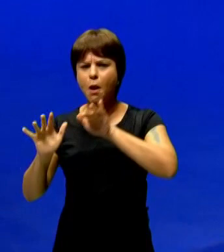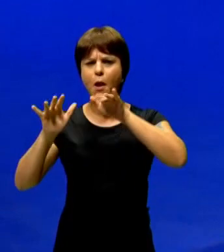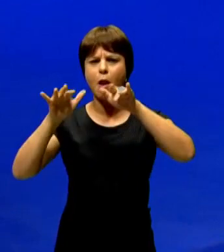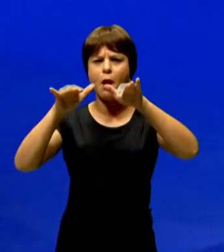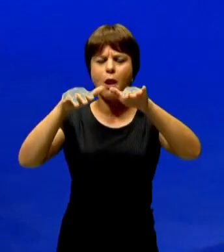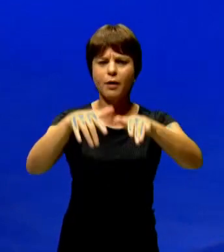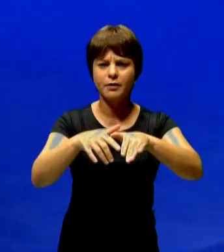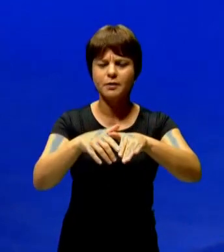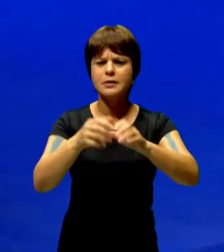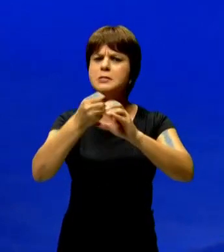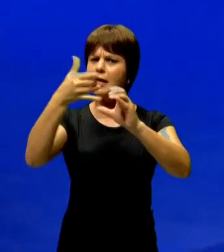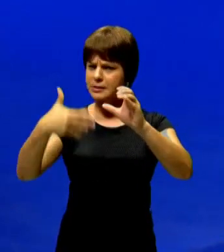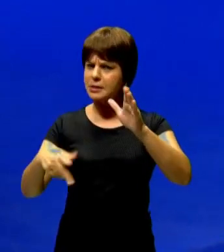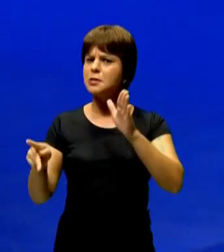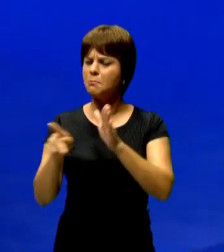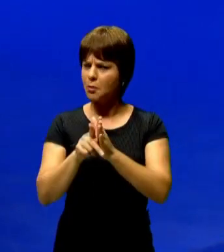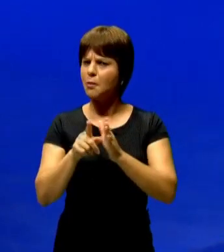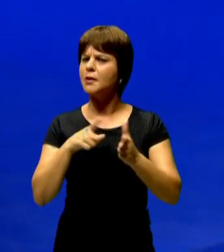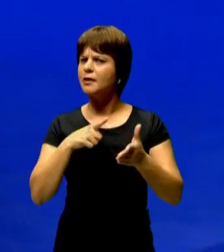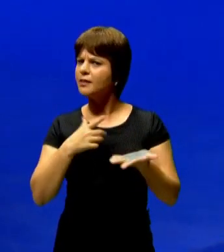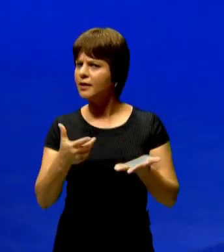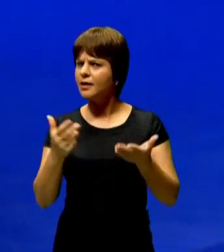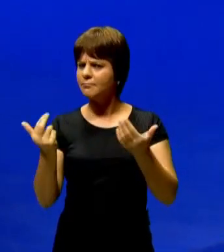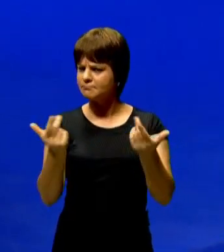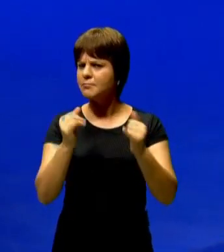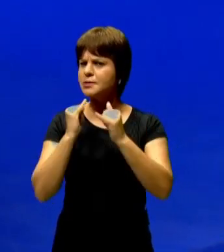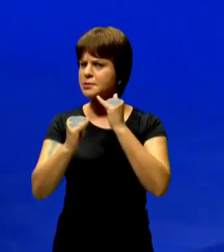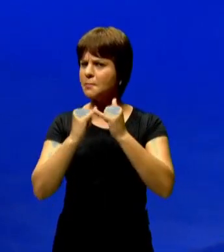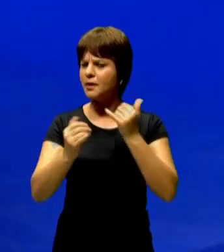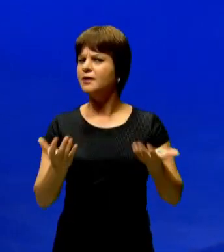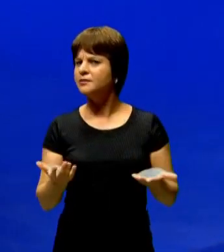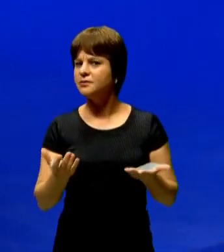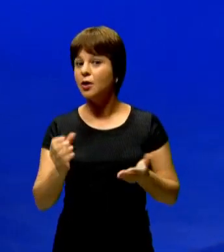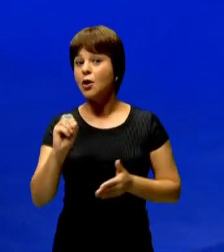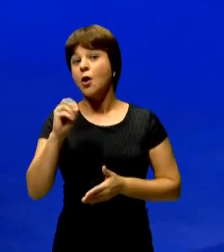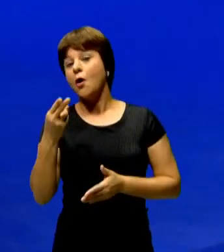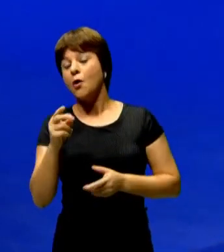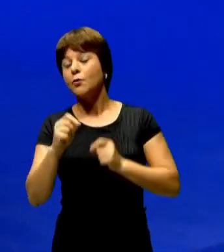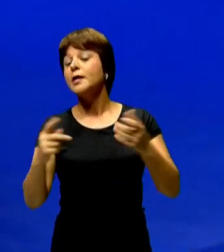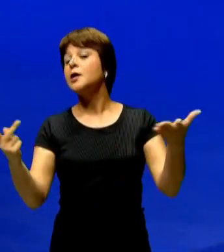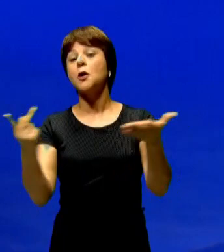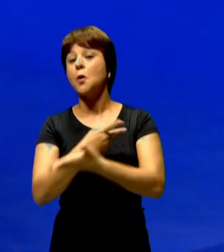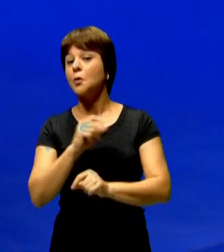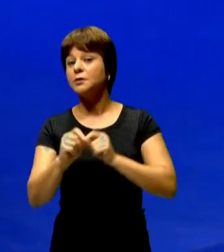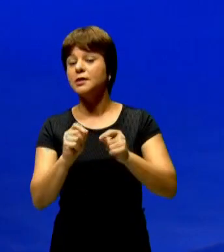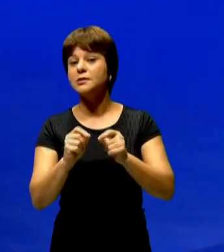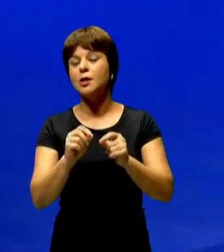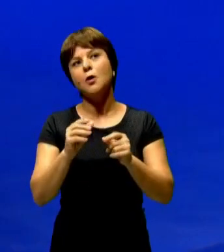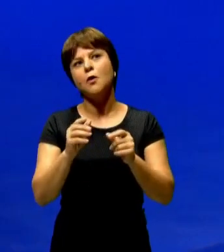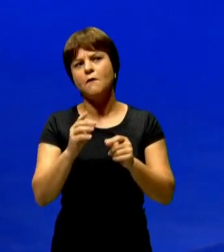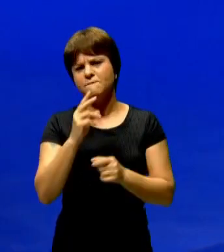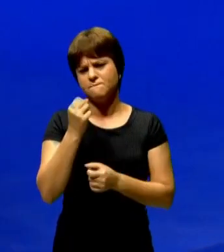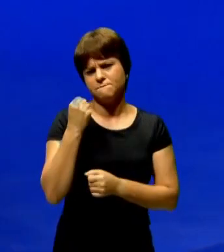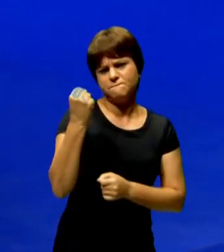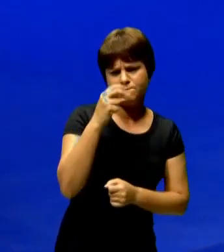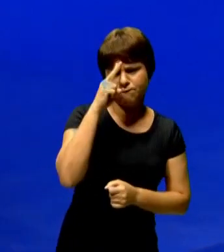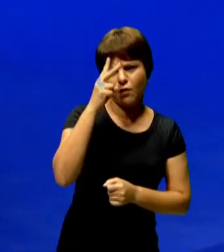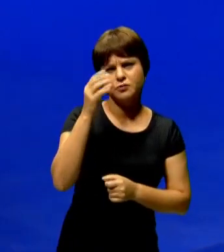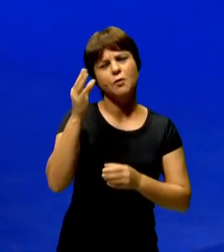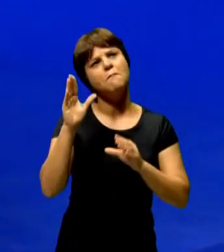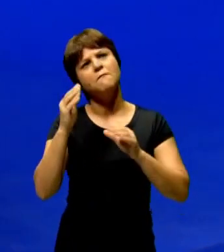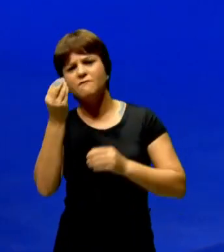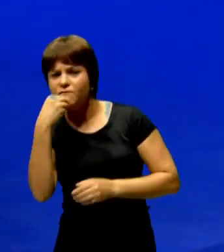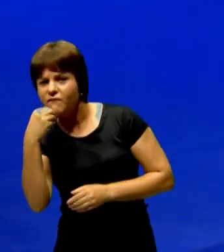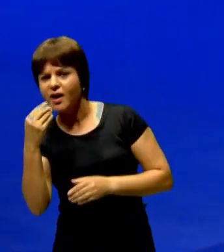e suas características em comum? Ou o que esses fenômenos, por que eles têm baixa intensidade no Brasil